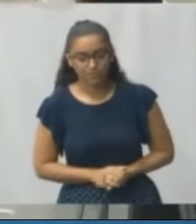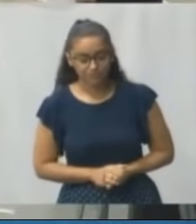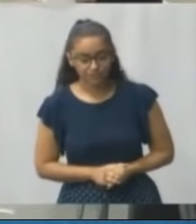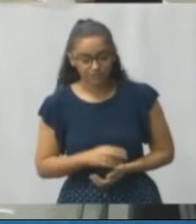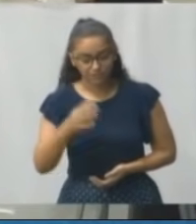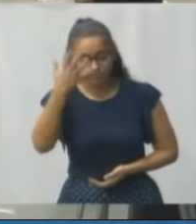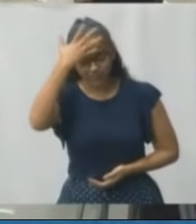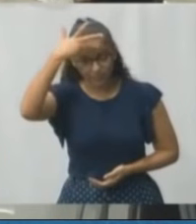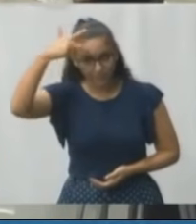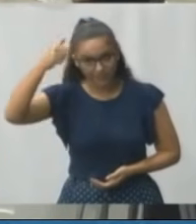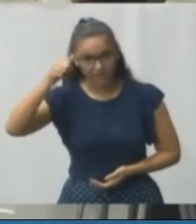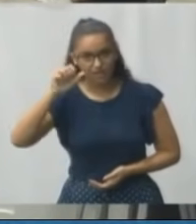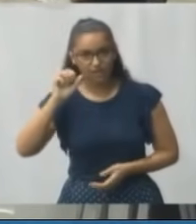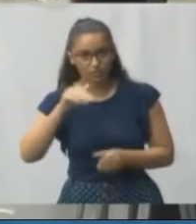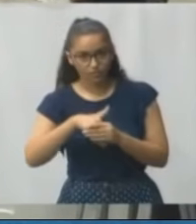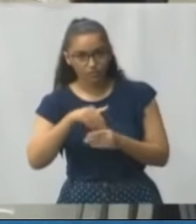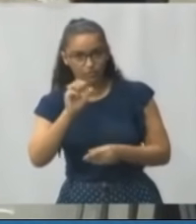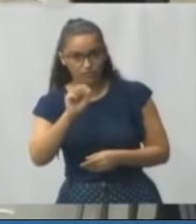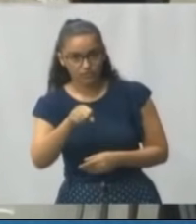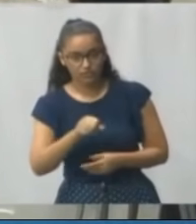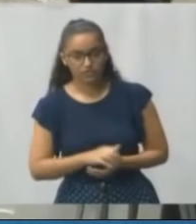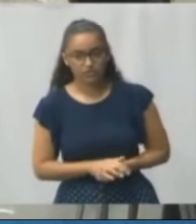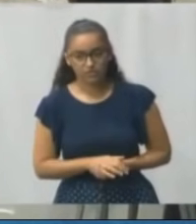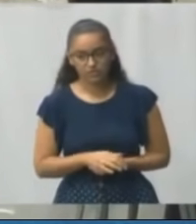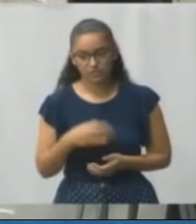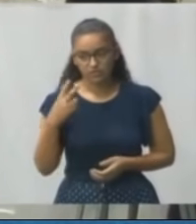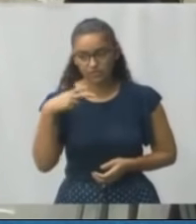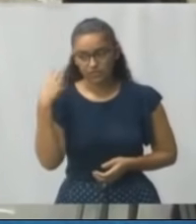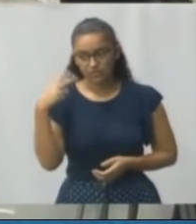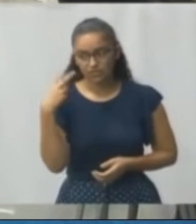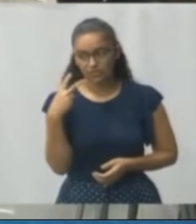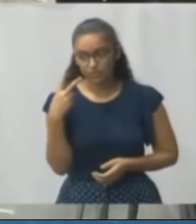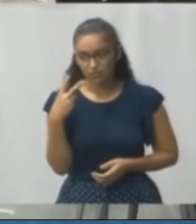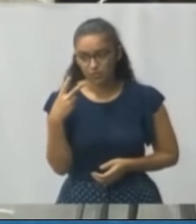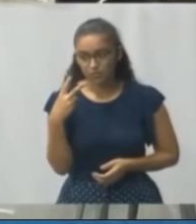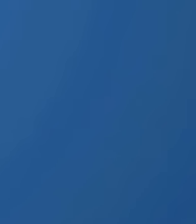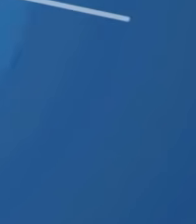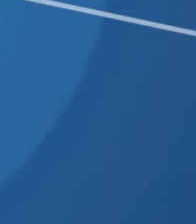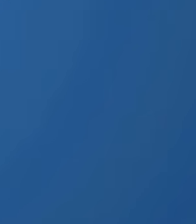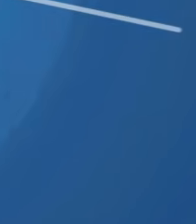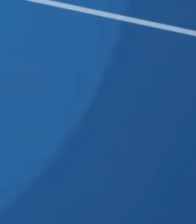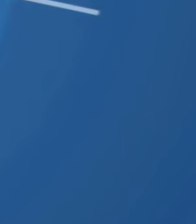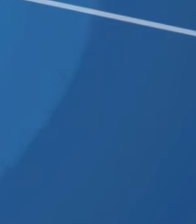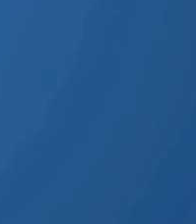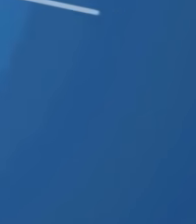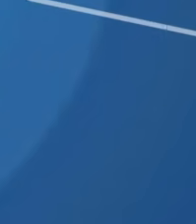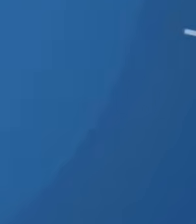Sim. Vereador Luiz Emanuel. Sim, presidente.